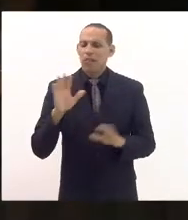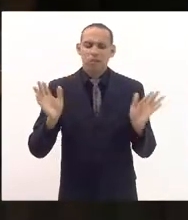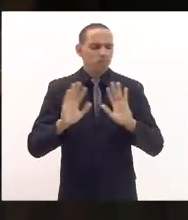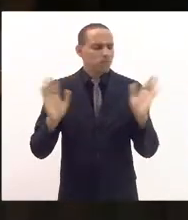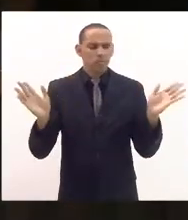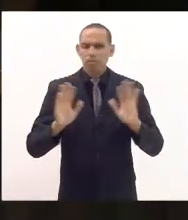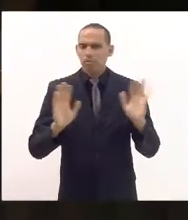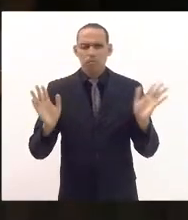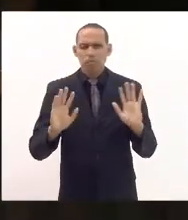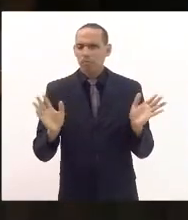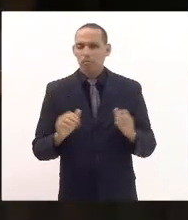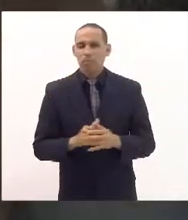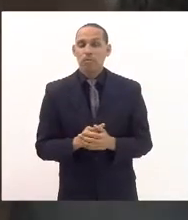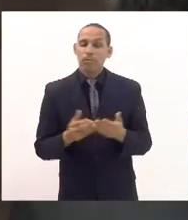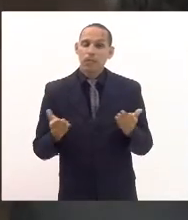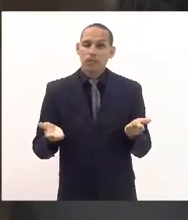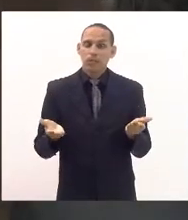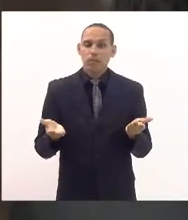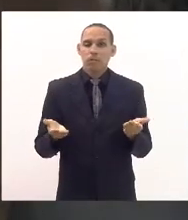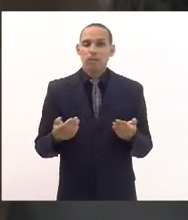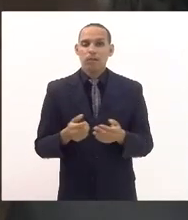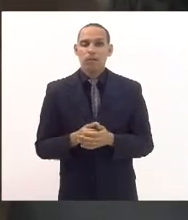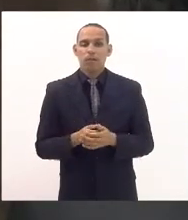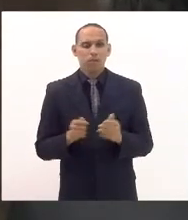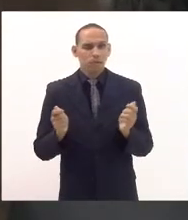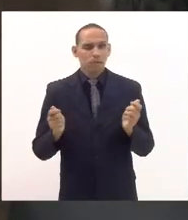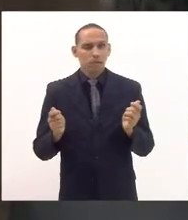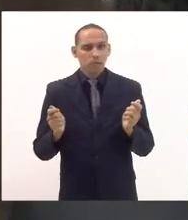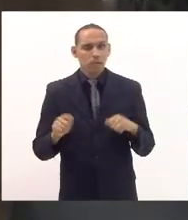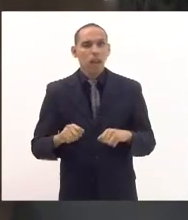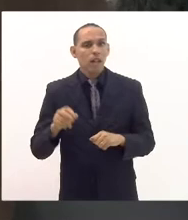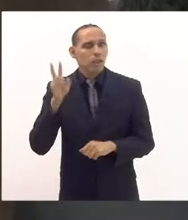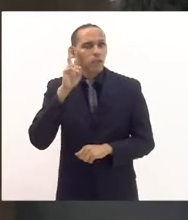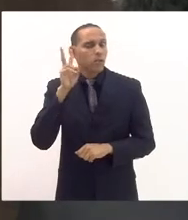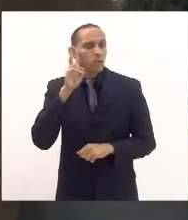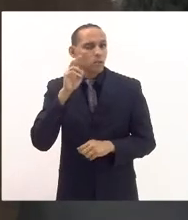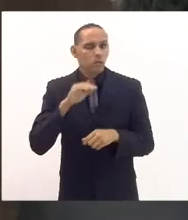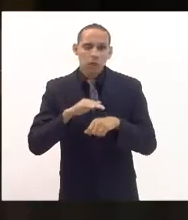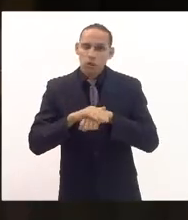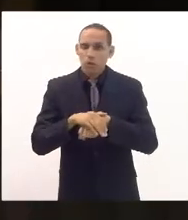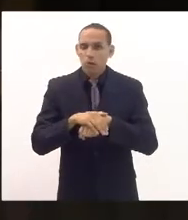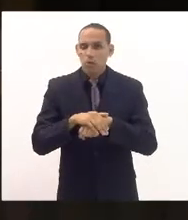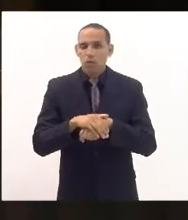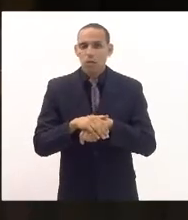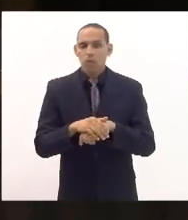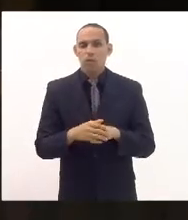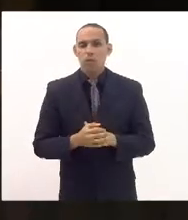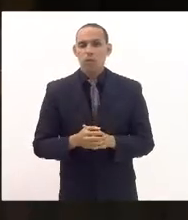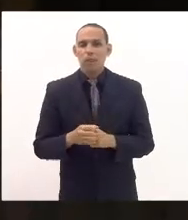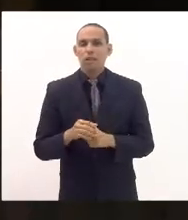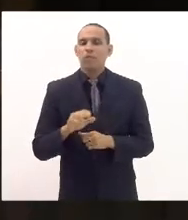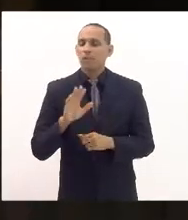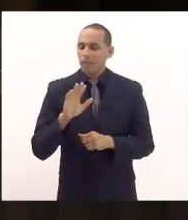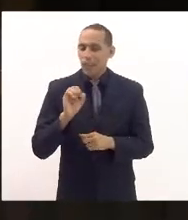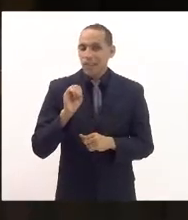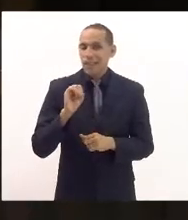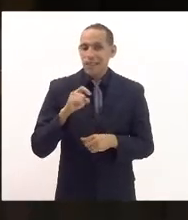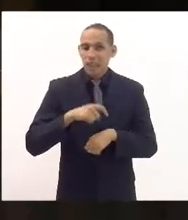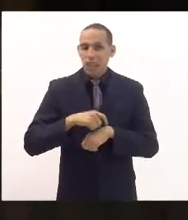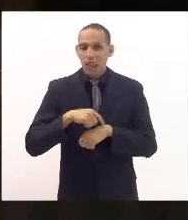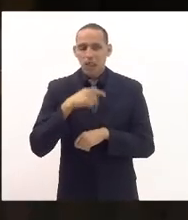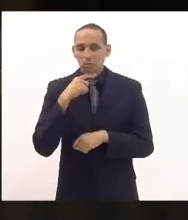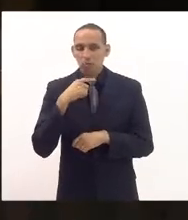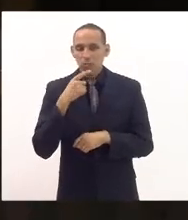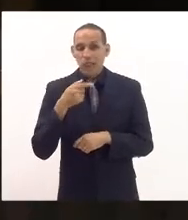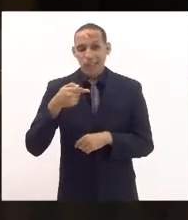de jeito nenhum lembra nem então eu posso fazer então tentar segunda-feira no expõe você acha isso não der Só se não der tempo